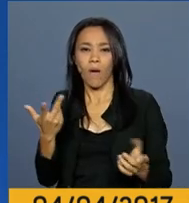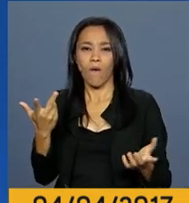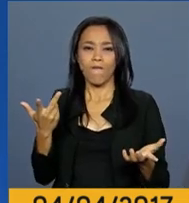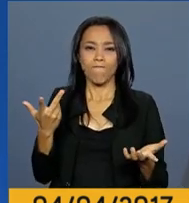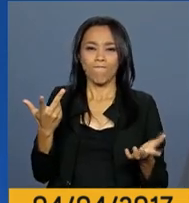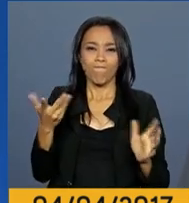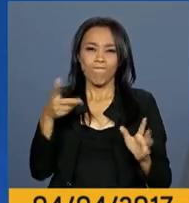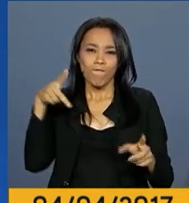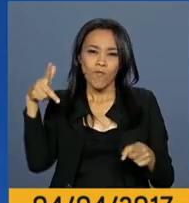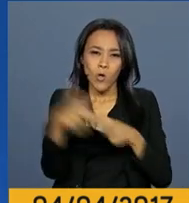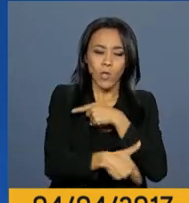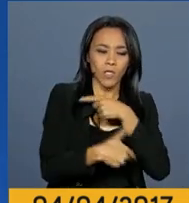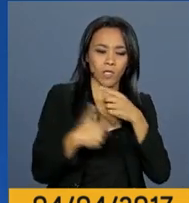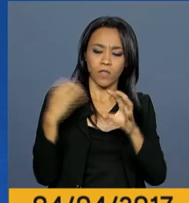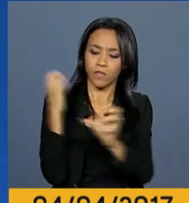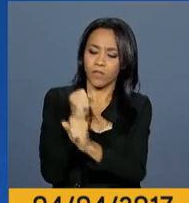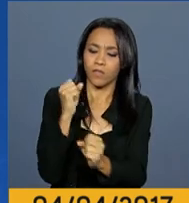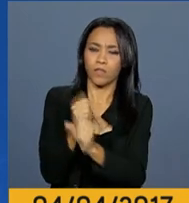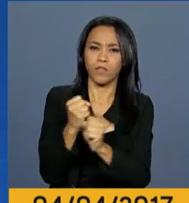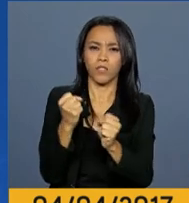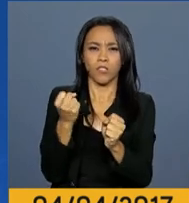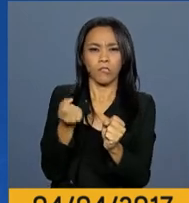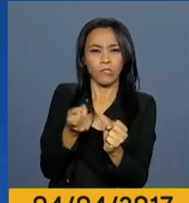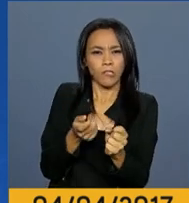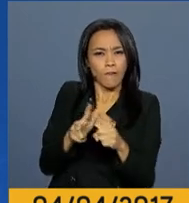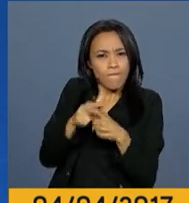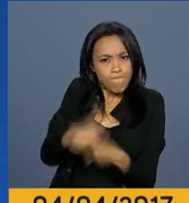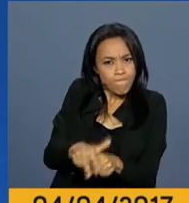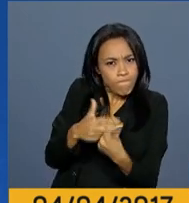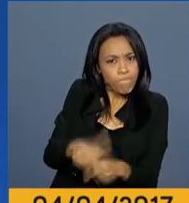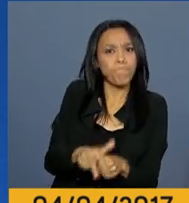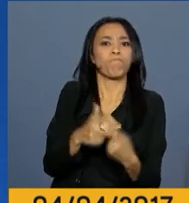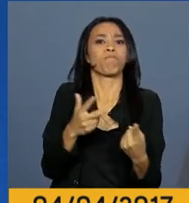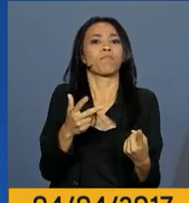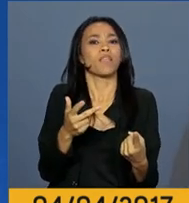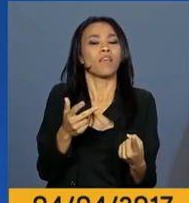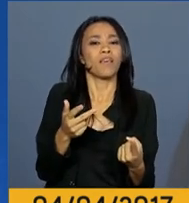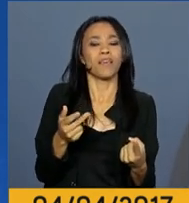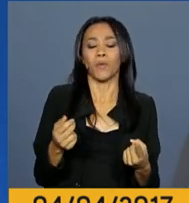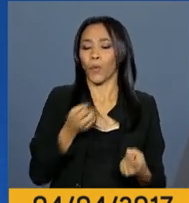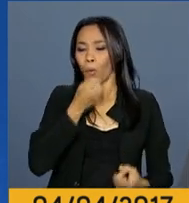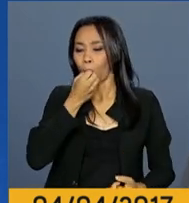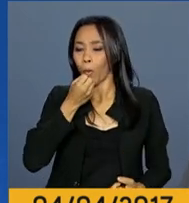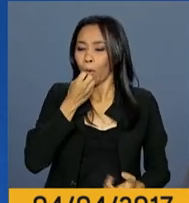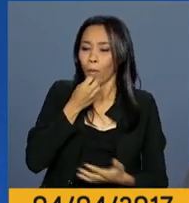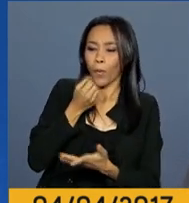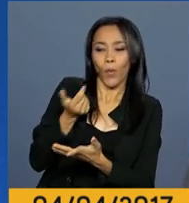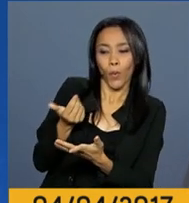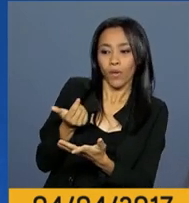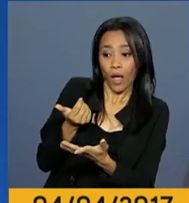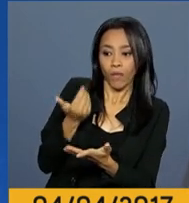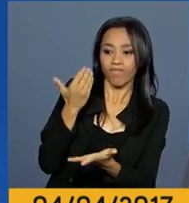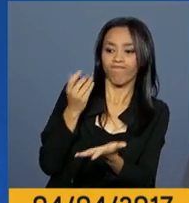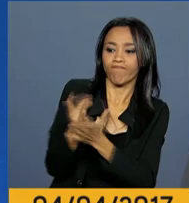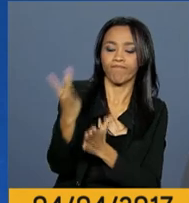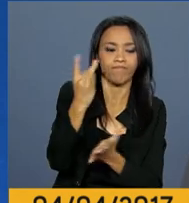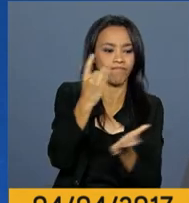para gastar melhor o dinheiro. Impõe o fim dos privilégios, impõe o fim de